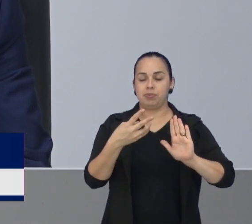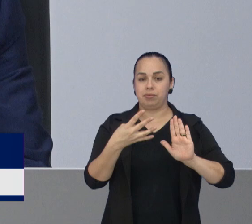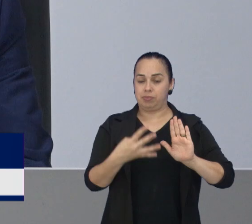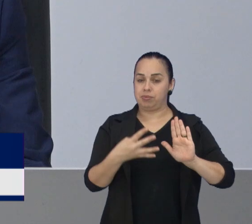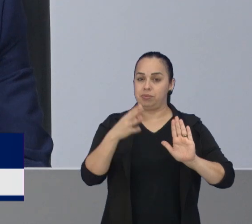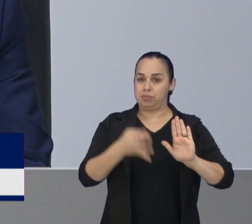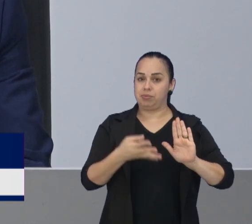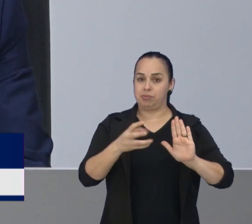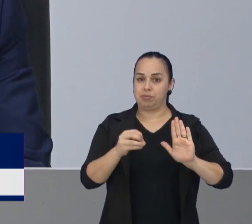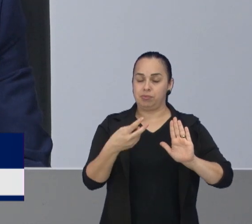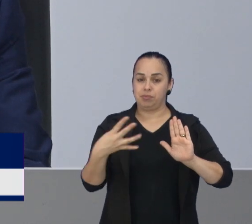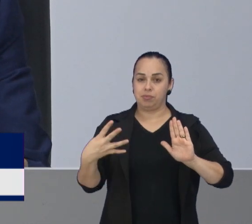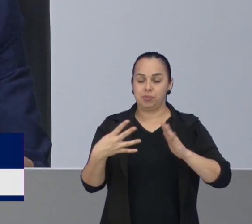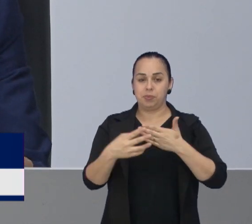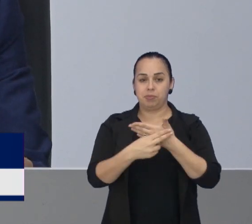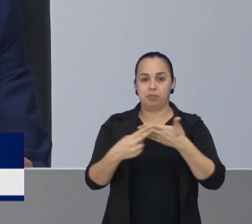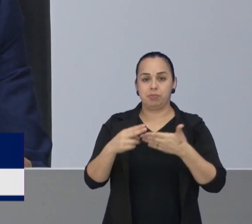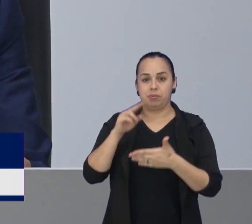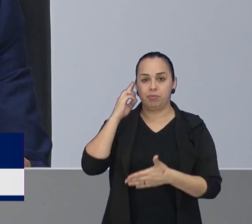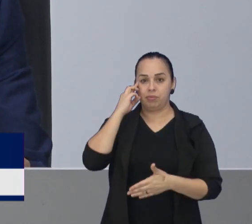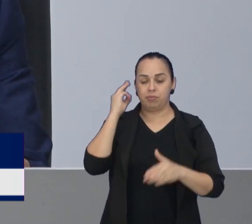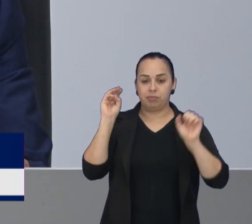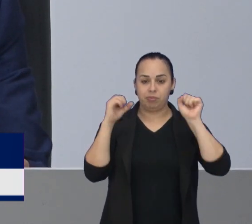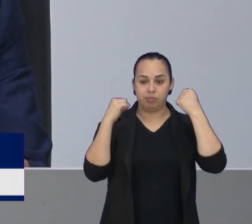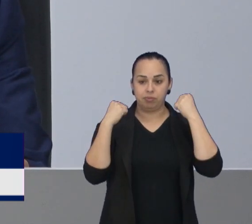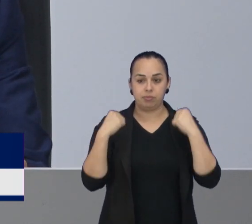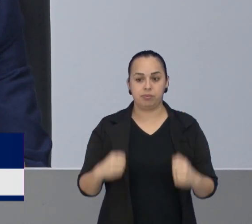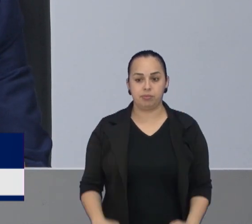20/2024, autoria do vereador Marcão da Academia.